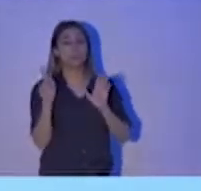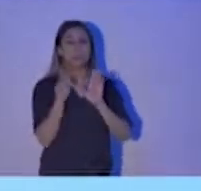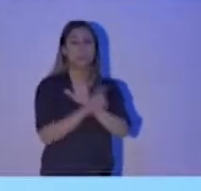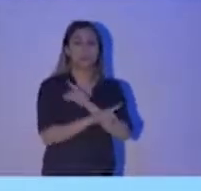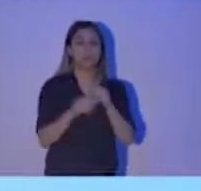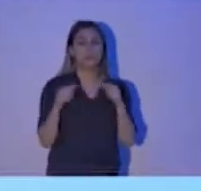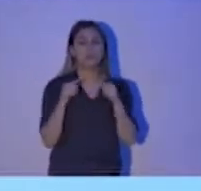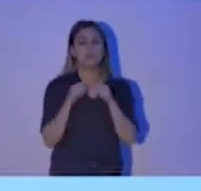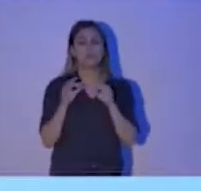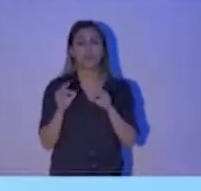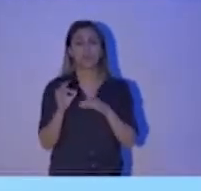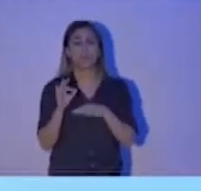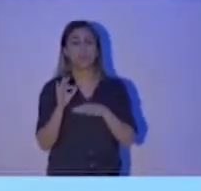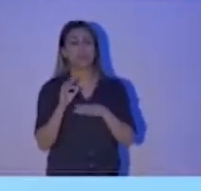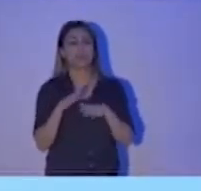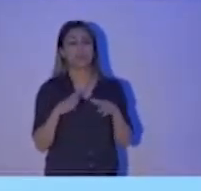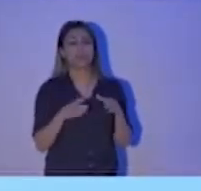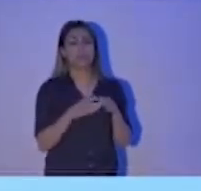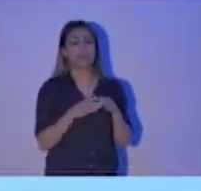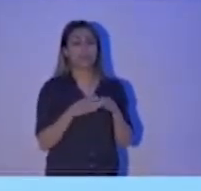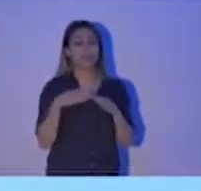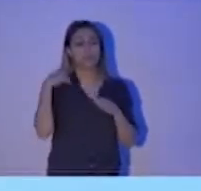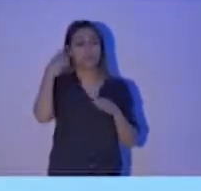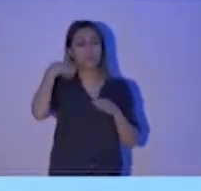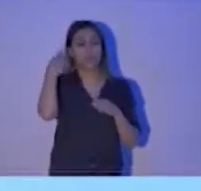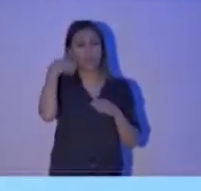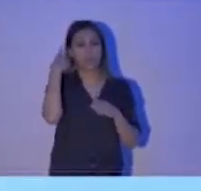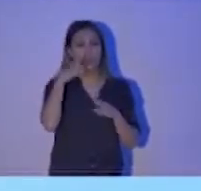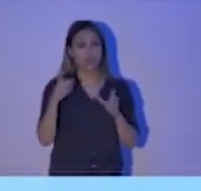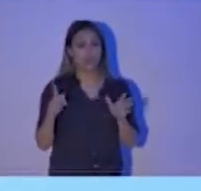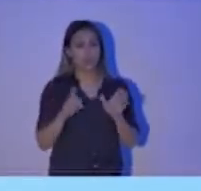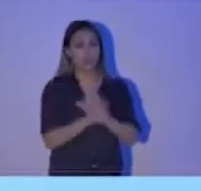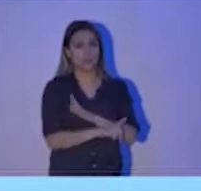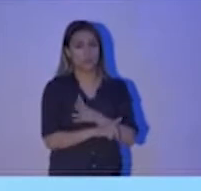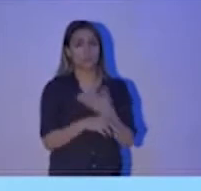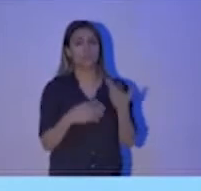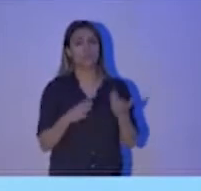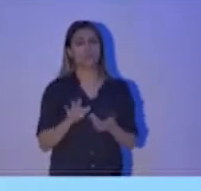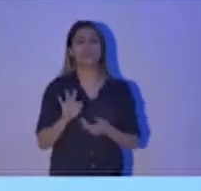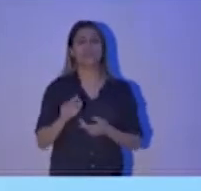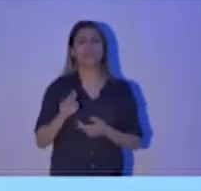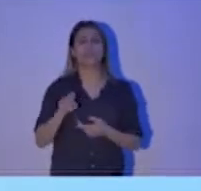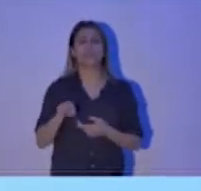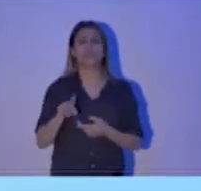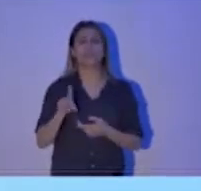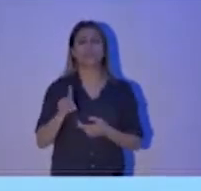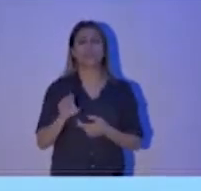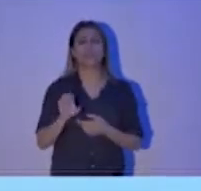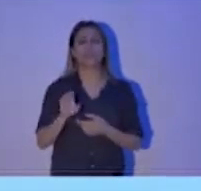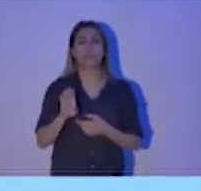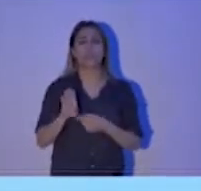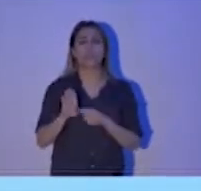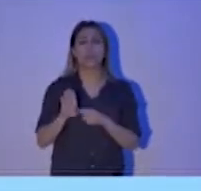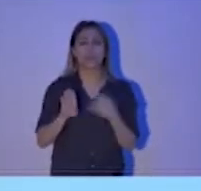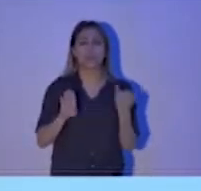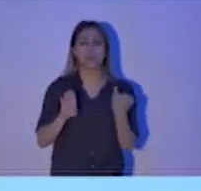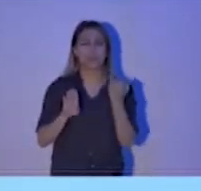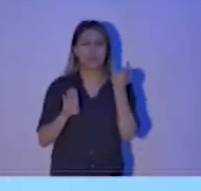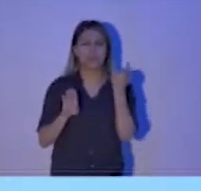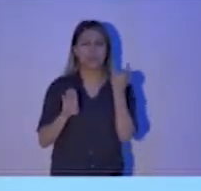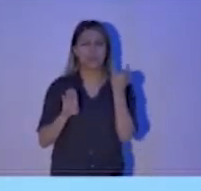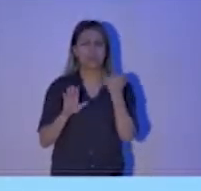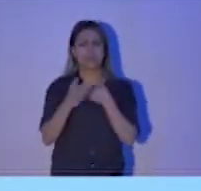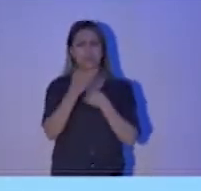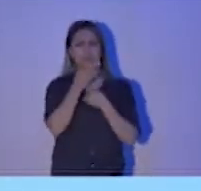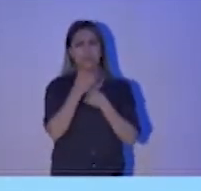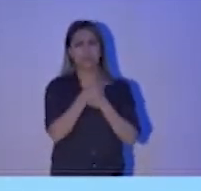Deputados, que é como vocês enxergam a importância e futuro do Fundeb. A gente tem esse aplicativo de perguntas aqui, é